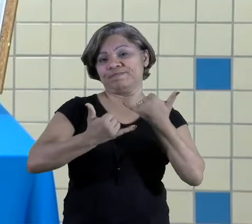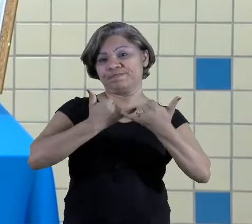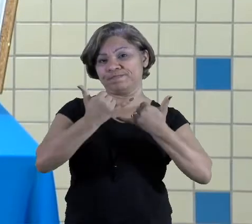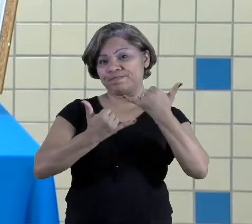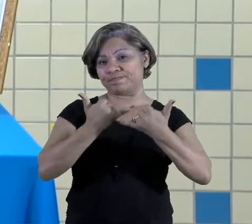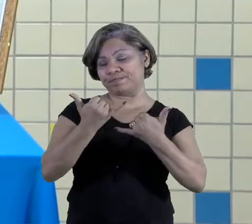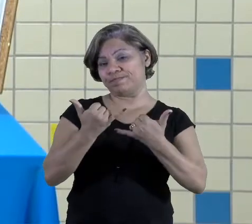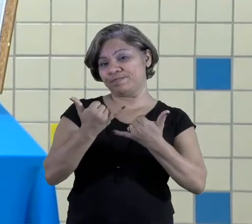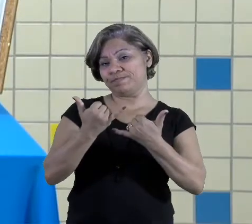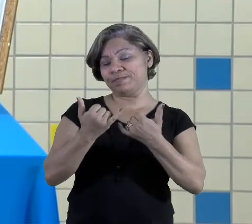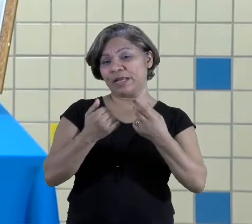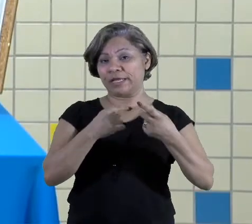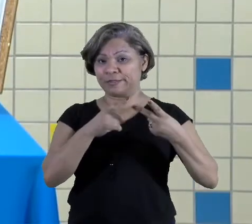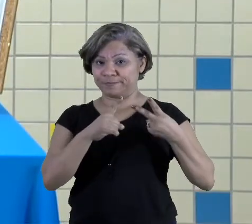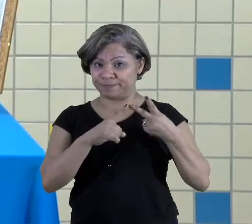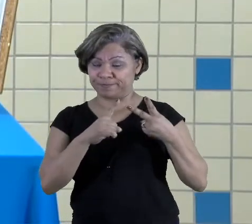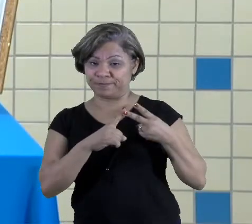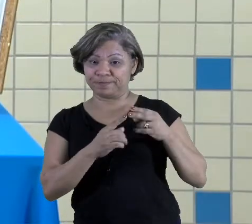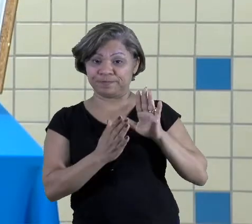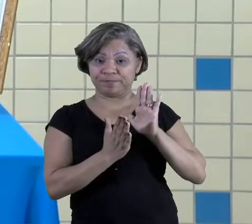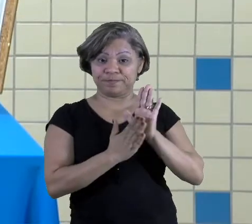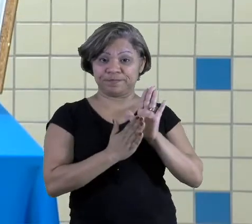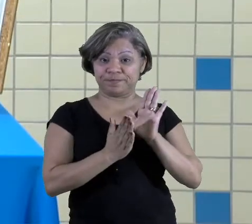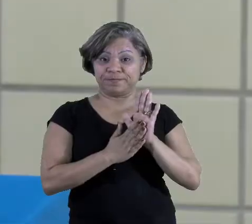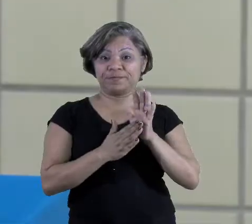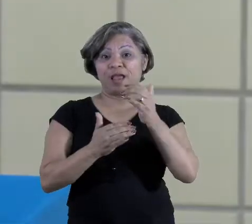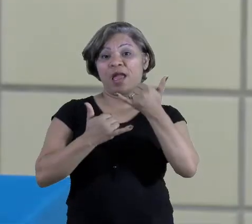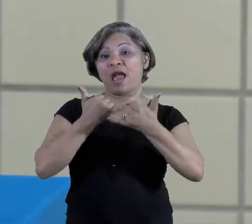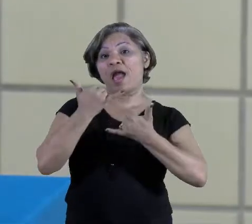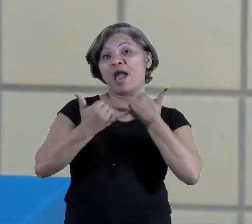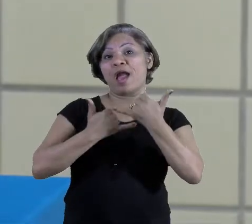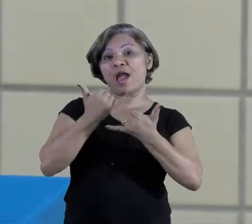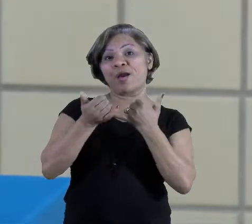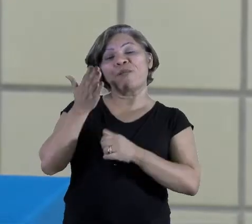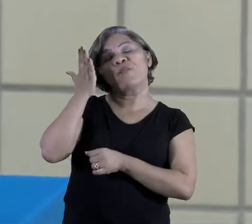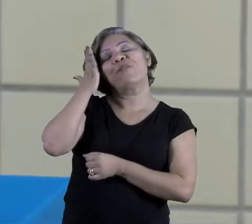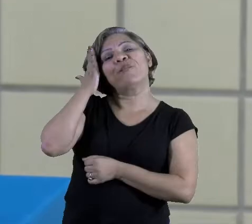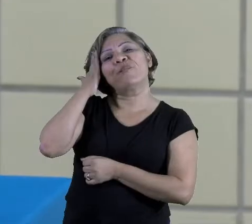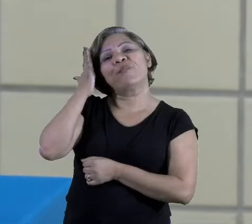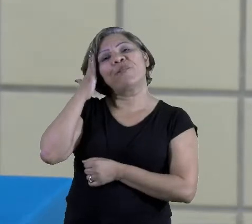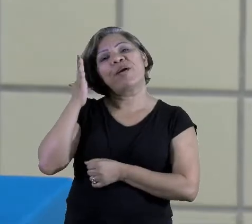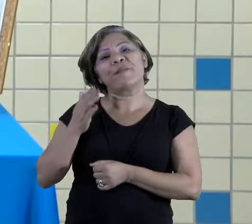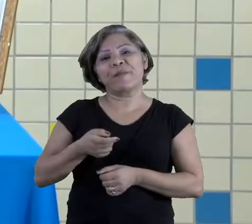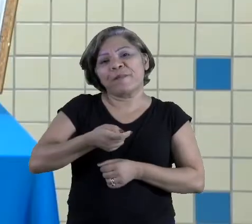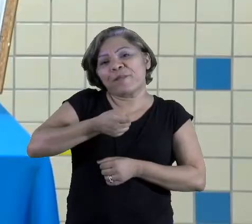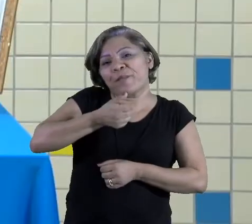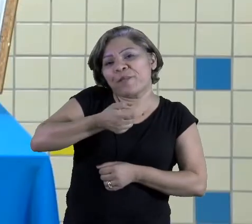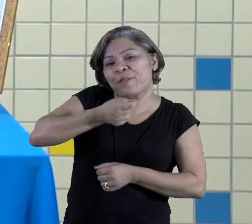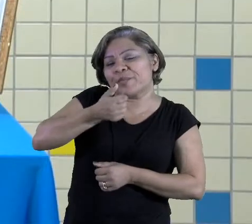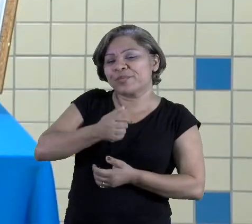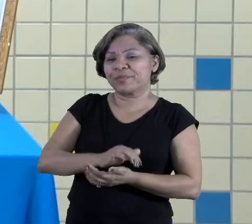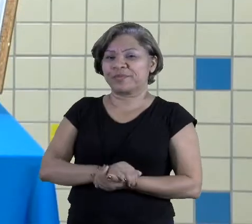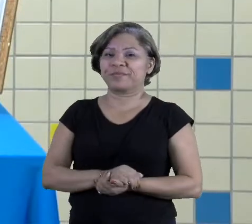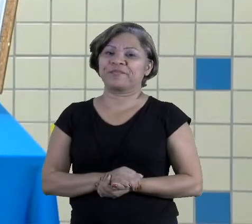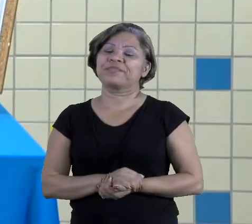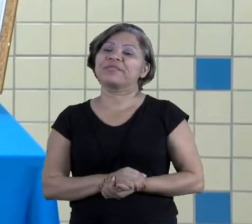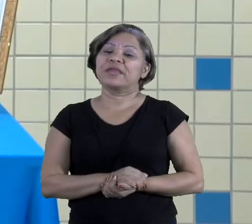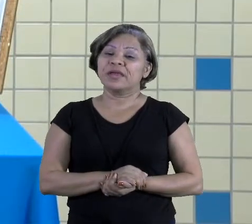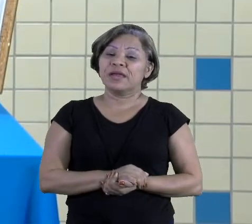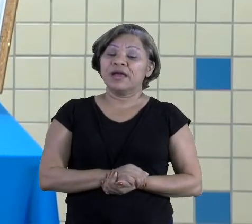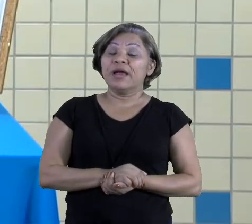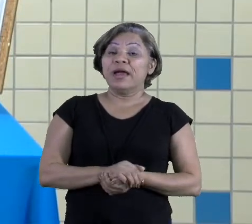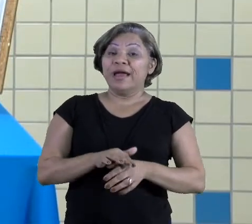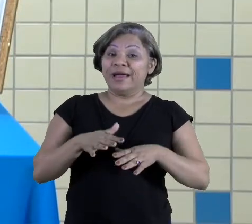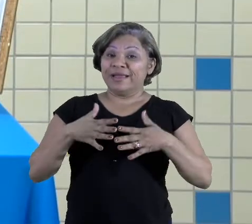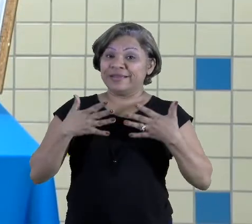segunda proposta é o jogo da memória com tampinhas. Essa proposta, além de trazer muita diversão para a criança e para toda a